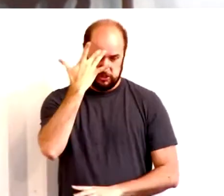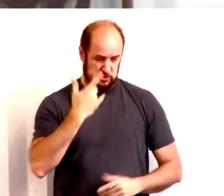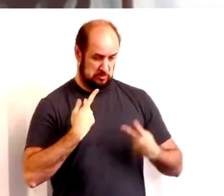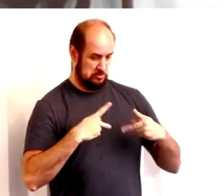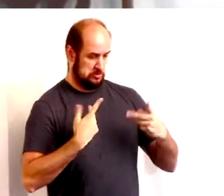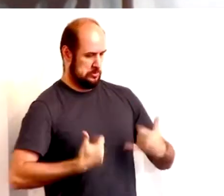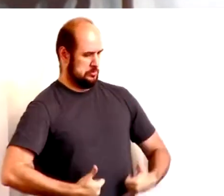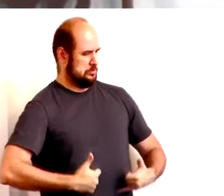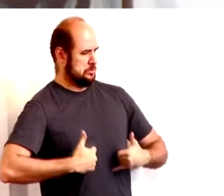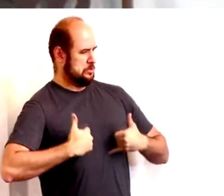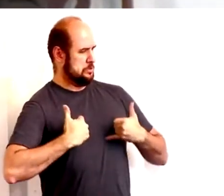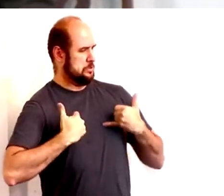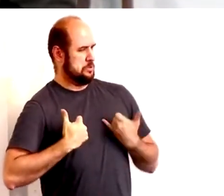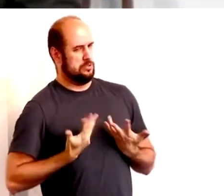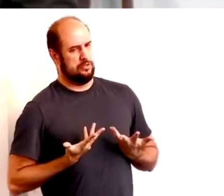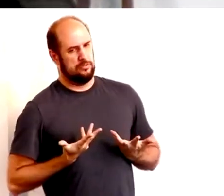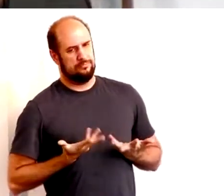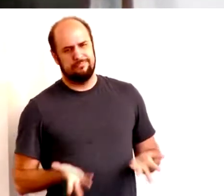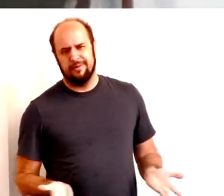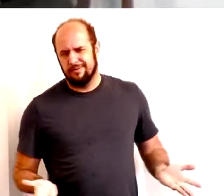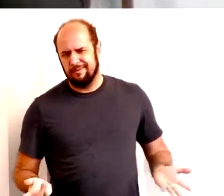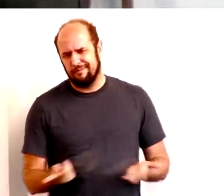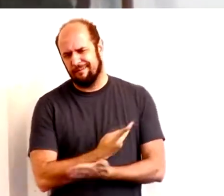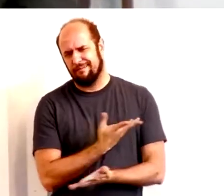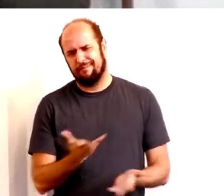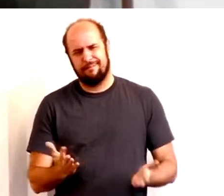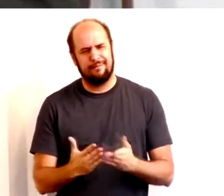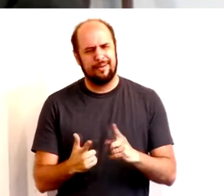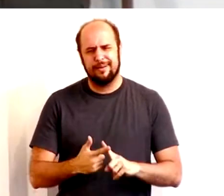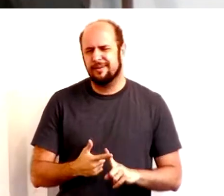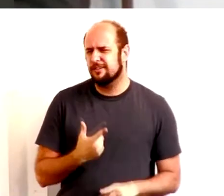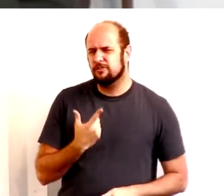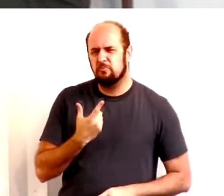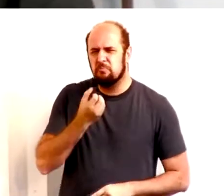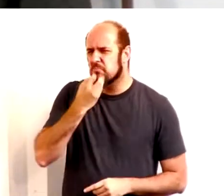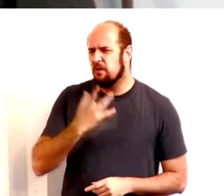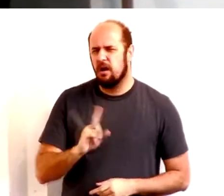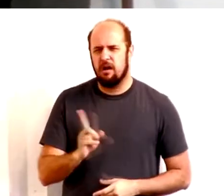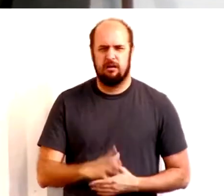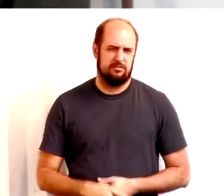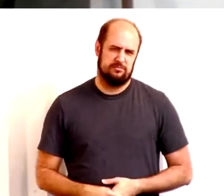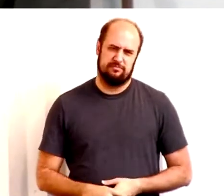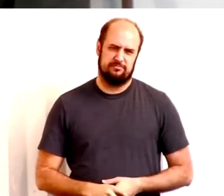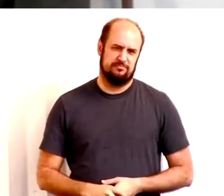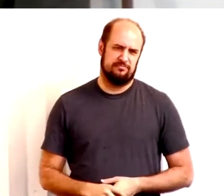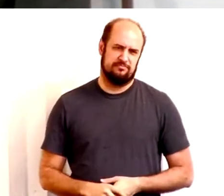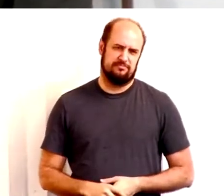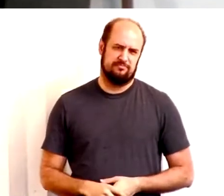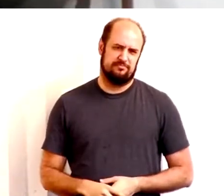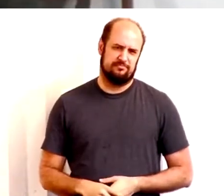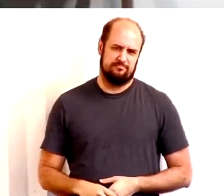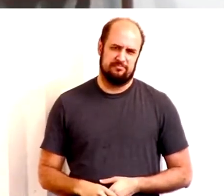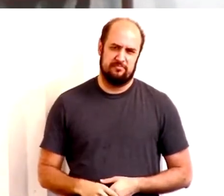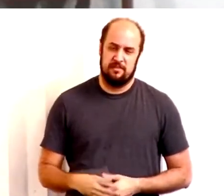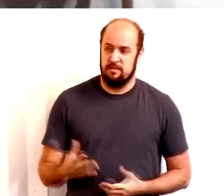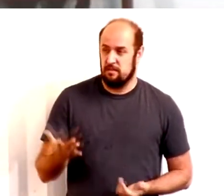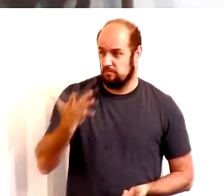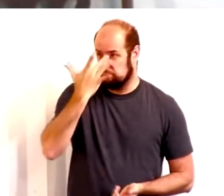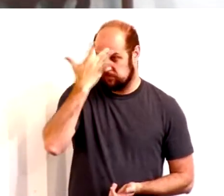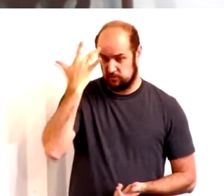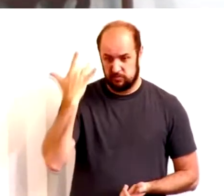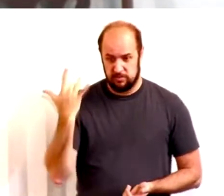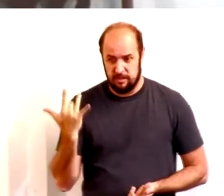ego. Esses fazem mal à igreja de Cristo Jesus. E